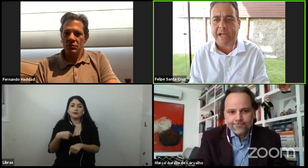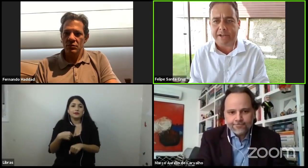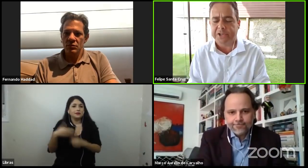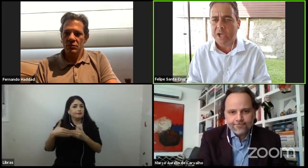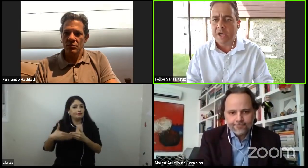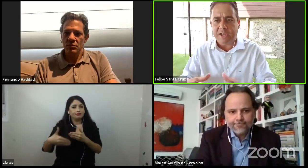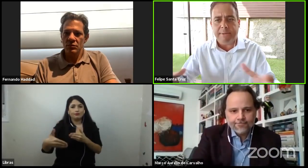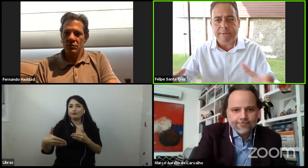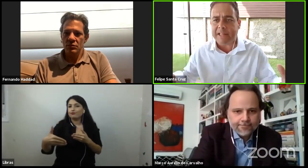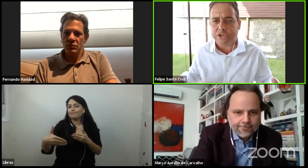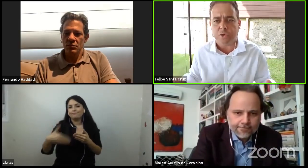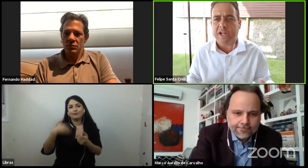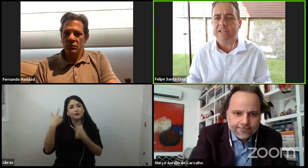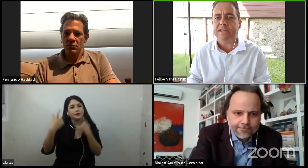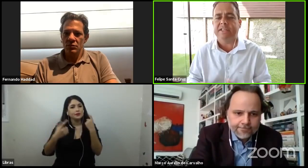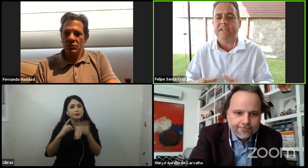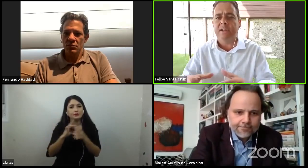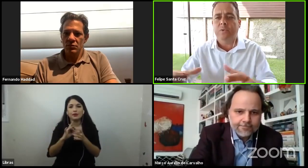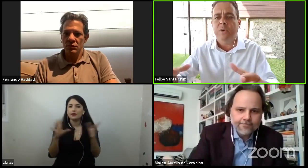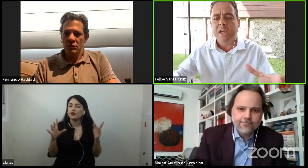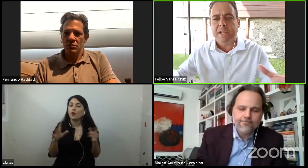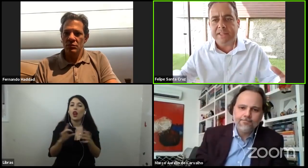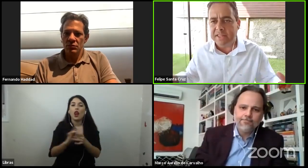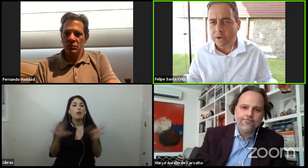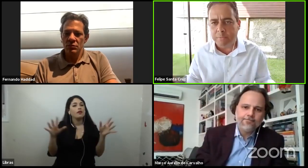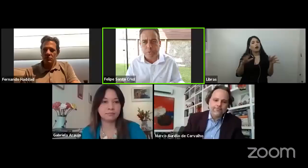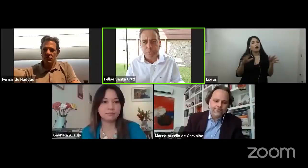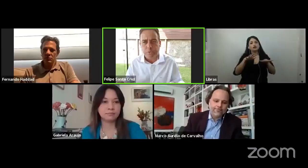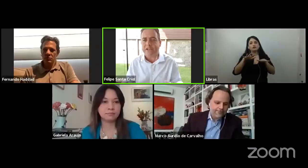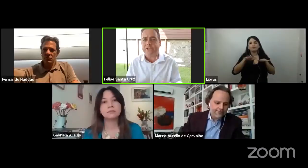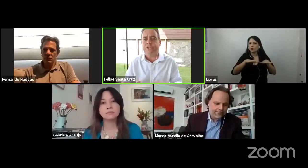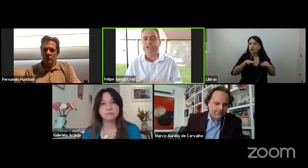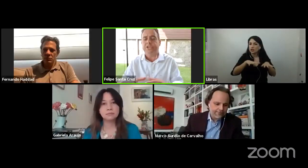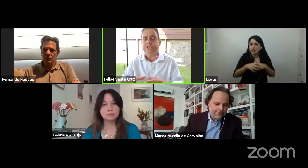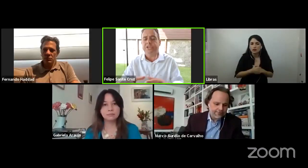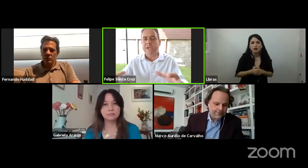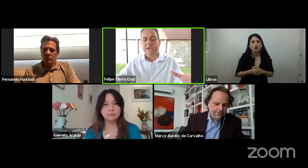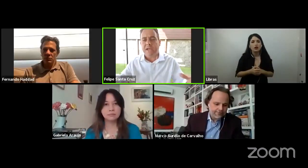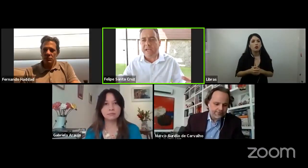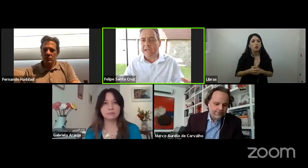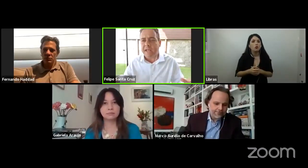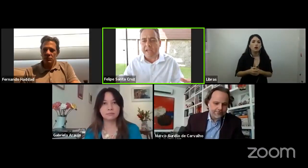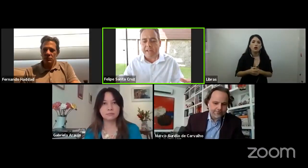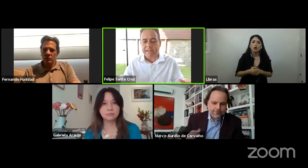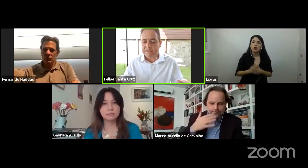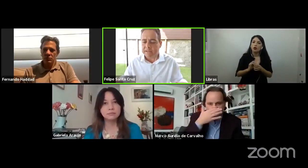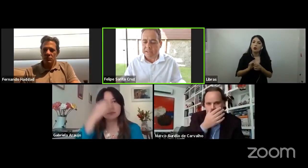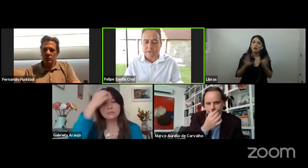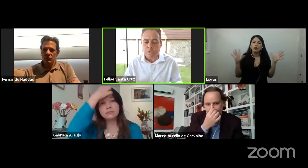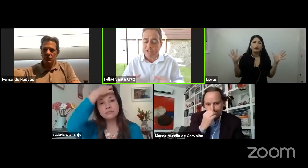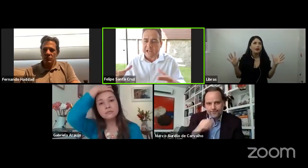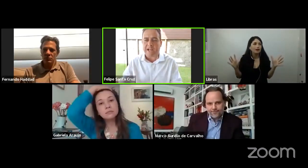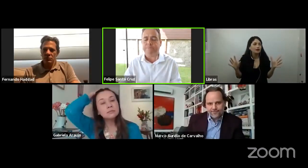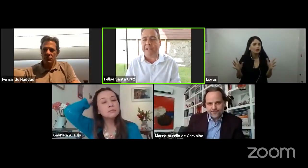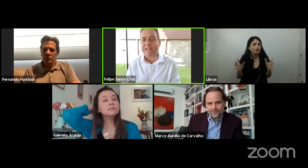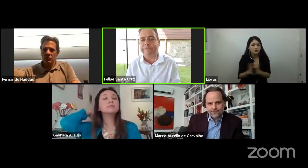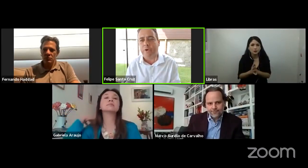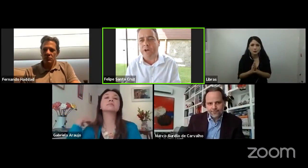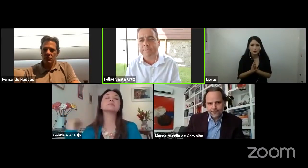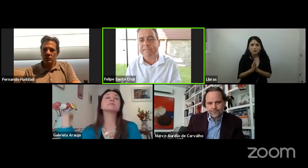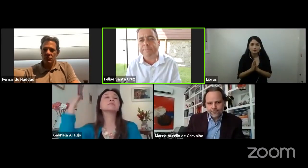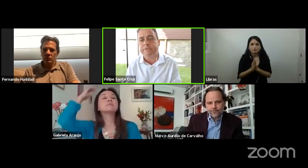a liberdade. Liberdade de organização, não buscar dirigir e usar